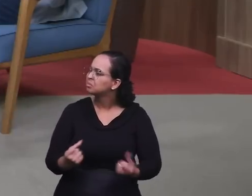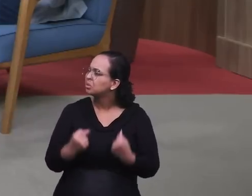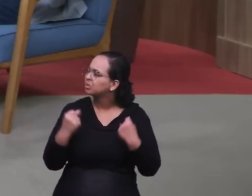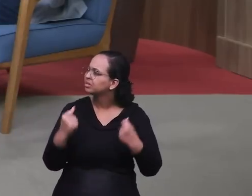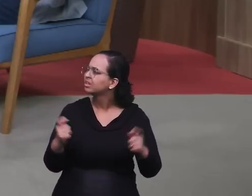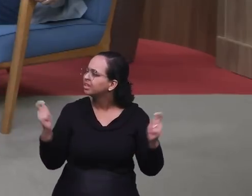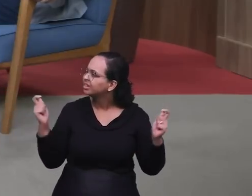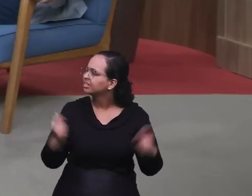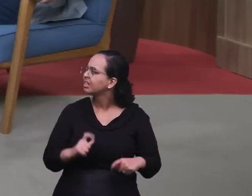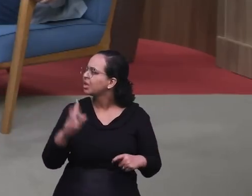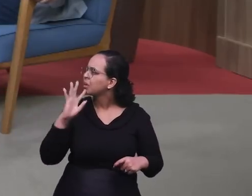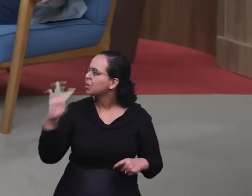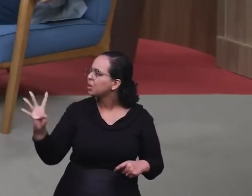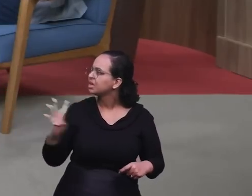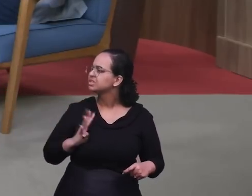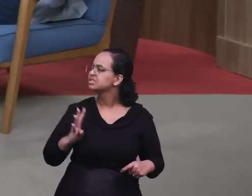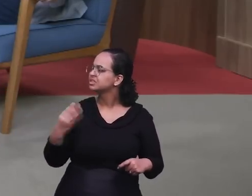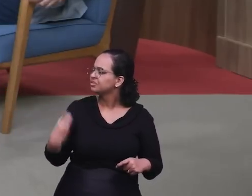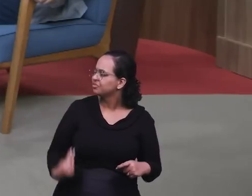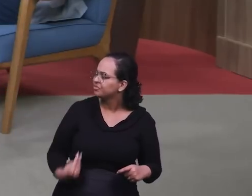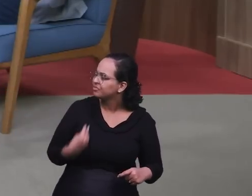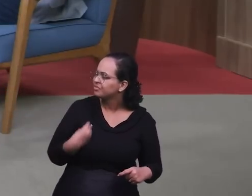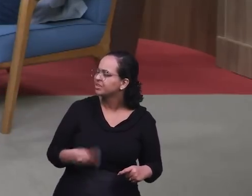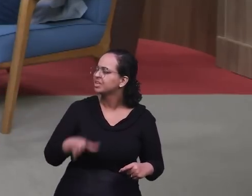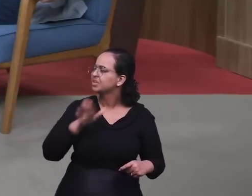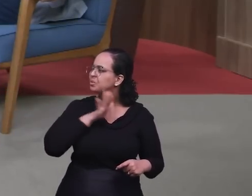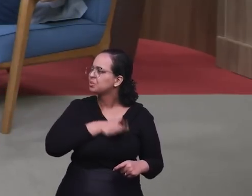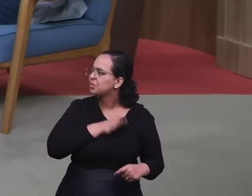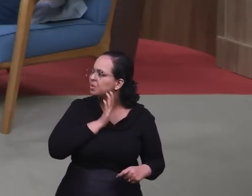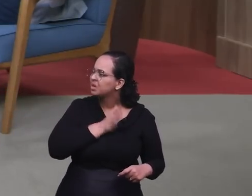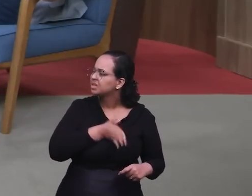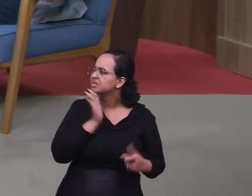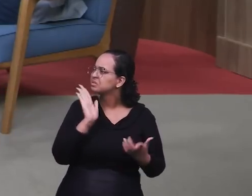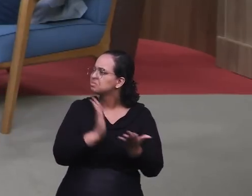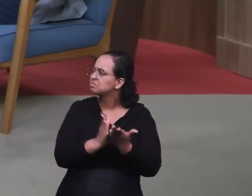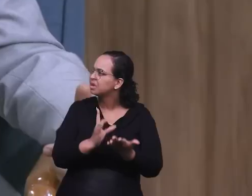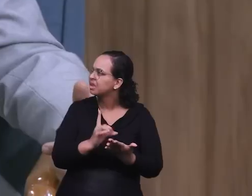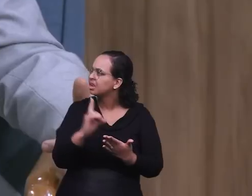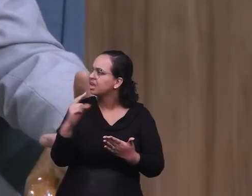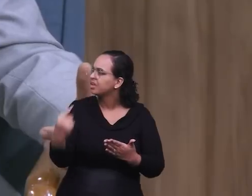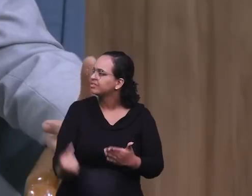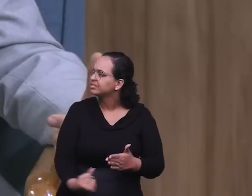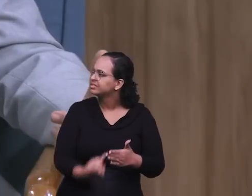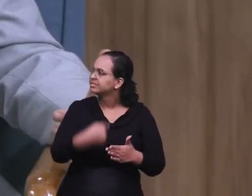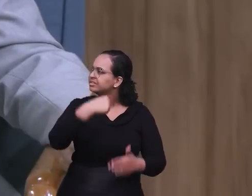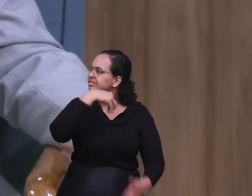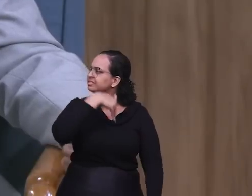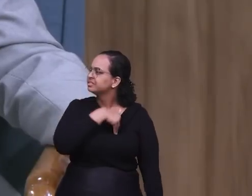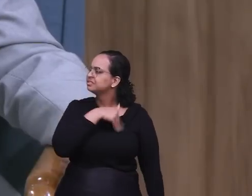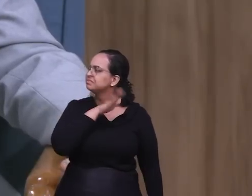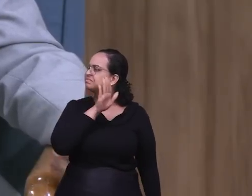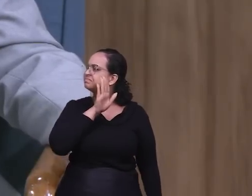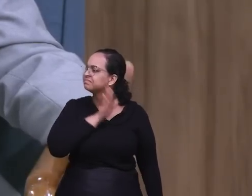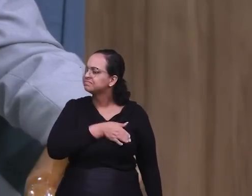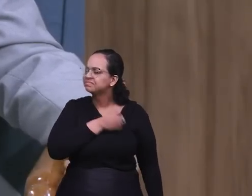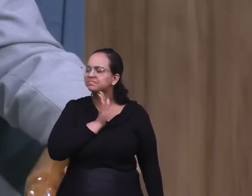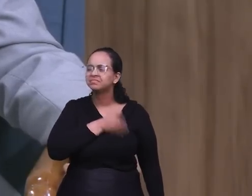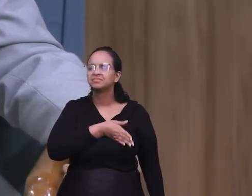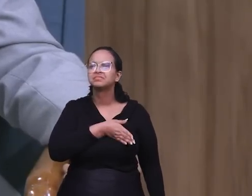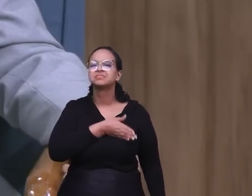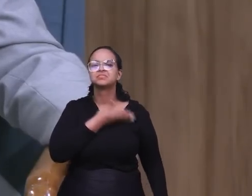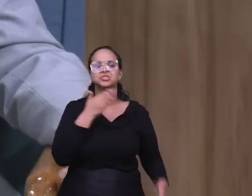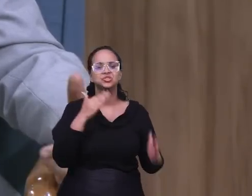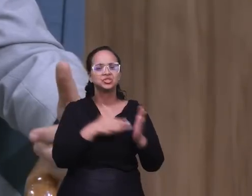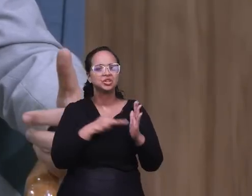né, de conhecer a vida, o coração. A palavra é como espada alguma de dois gumes, e a palavra é tipo do